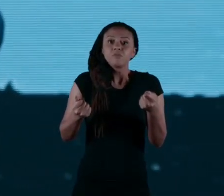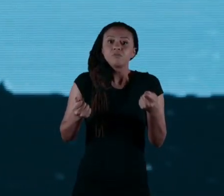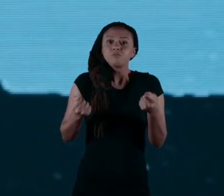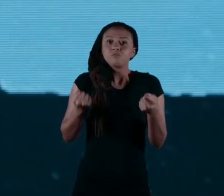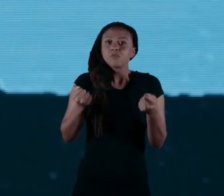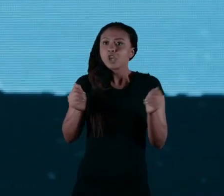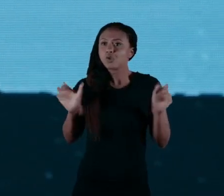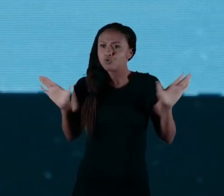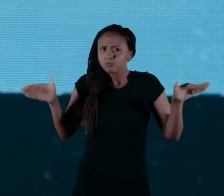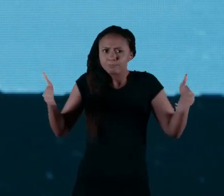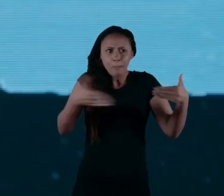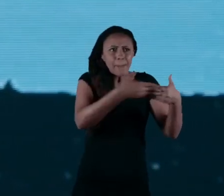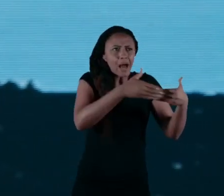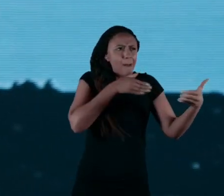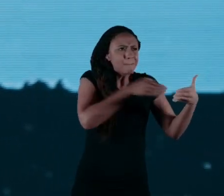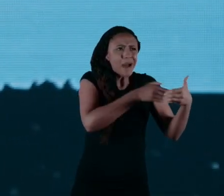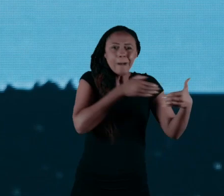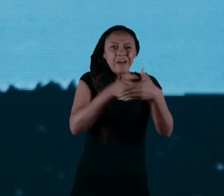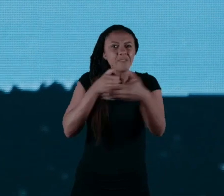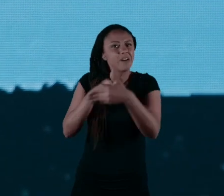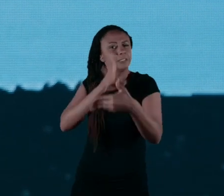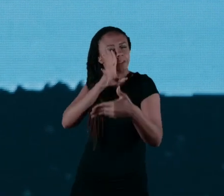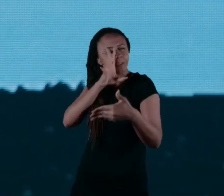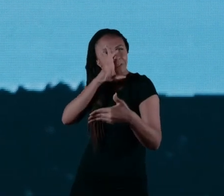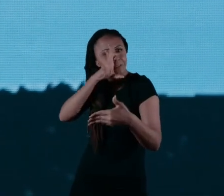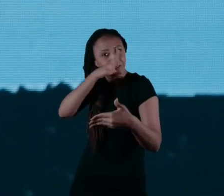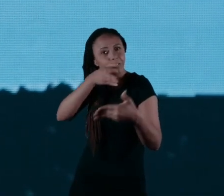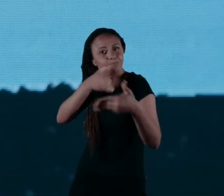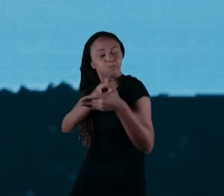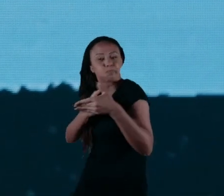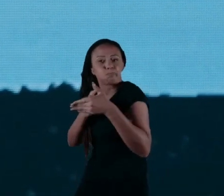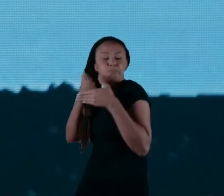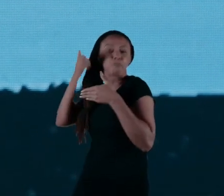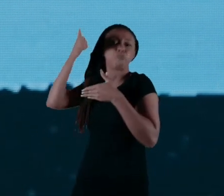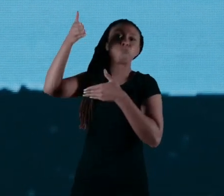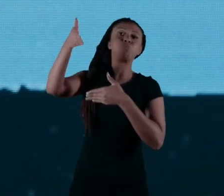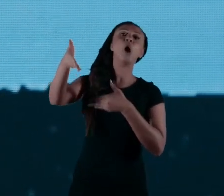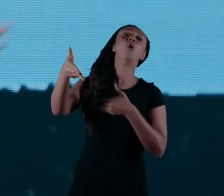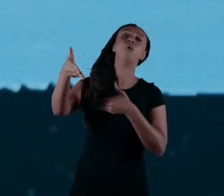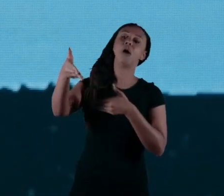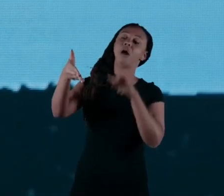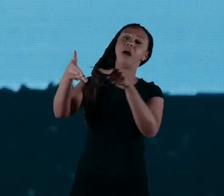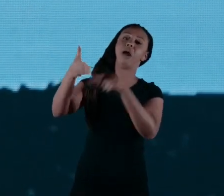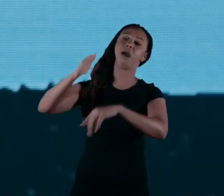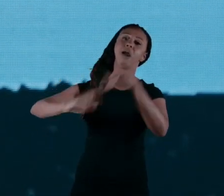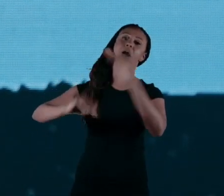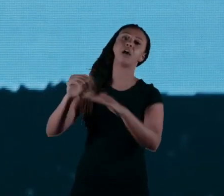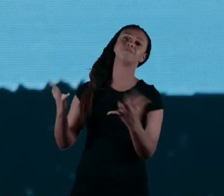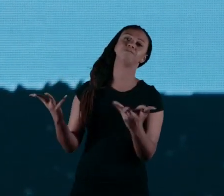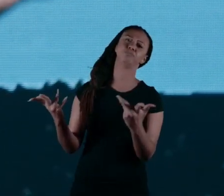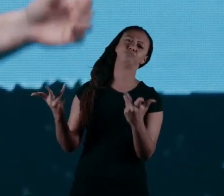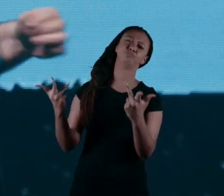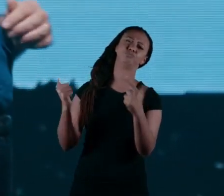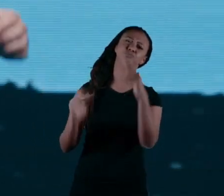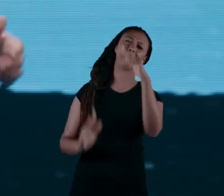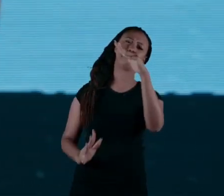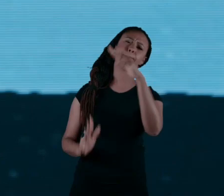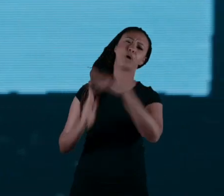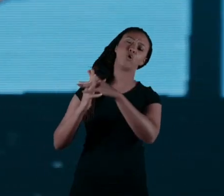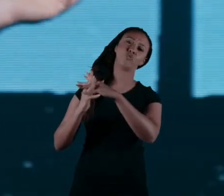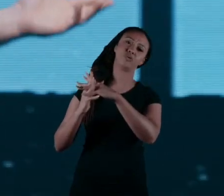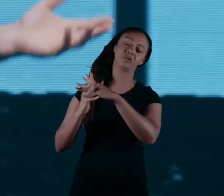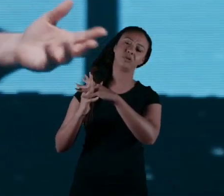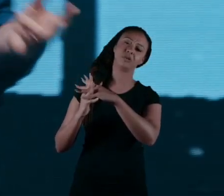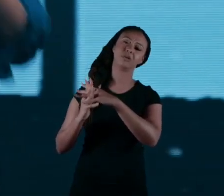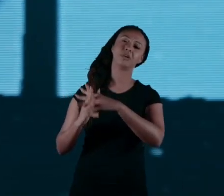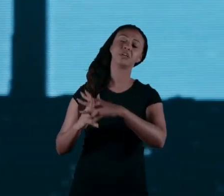as bolhas e chega a um nível da excelência exacerbada naquilo que ele se propõe.